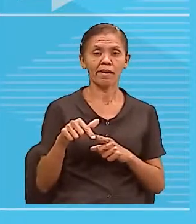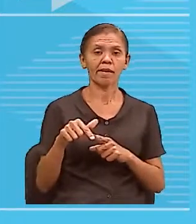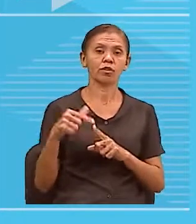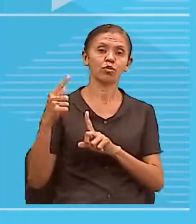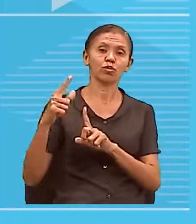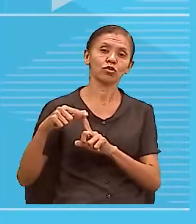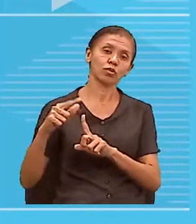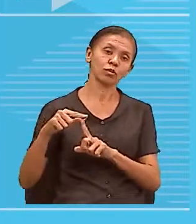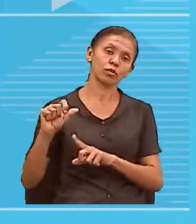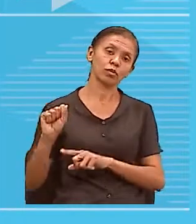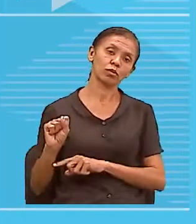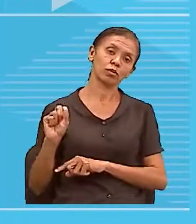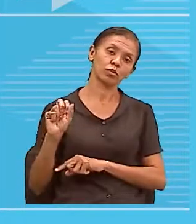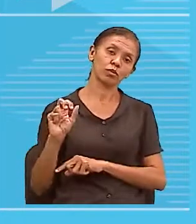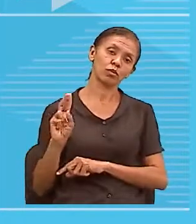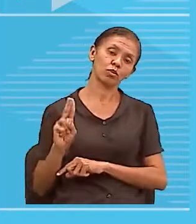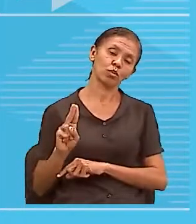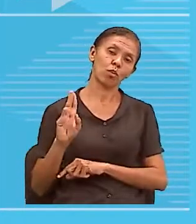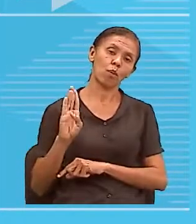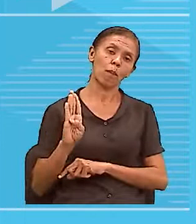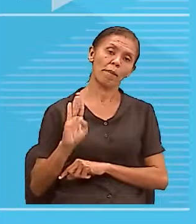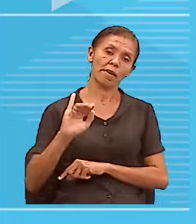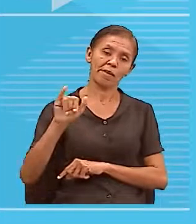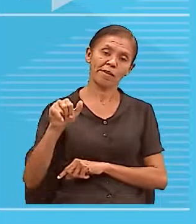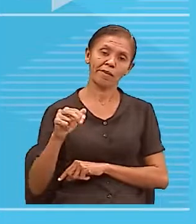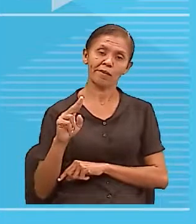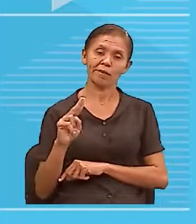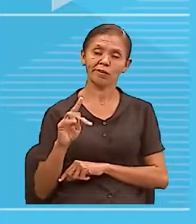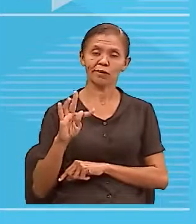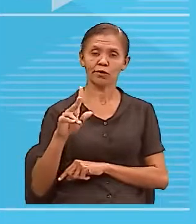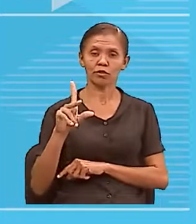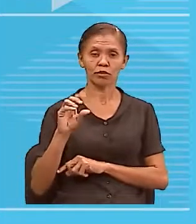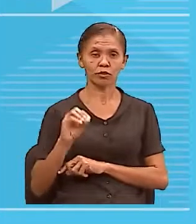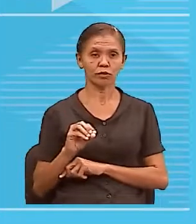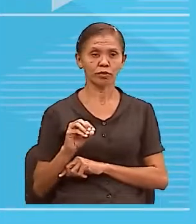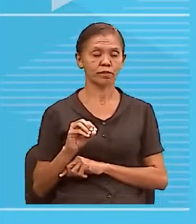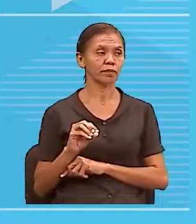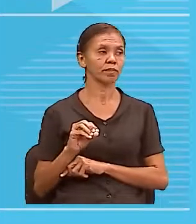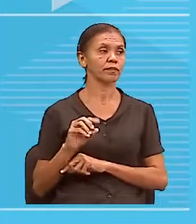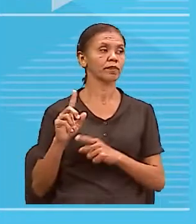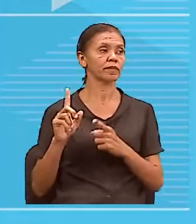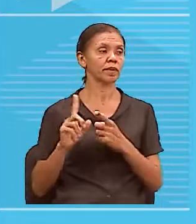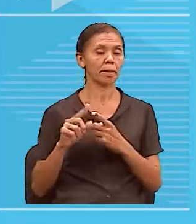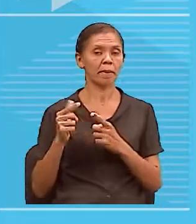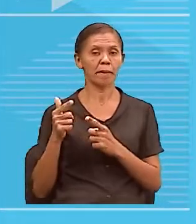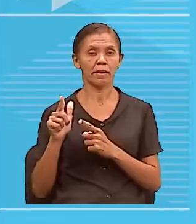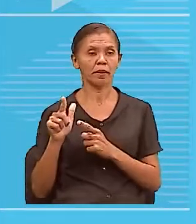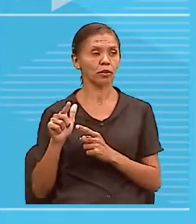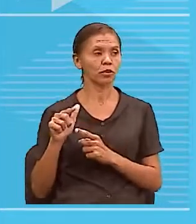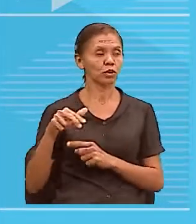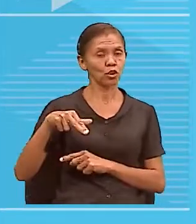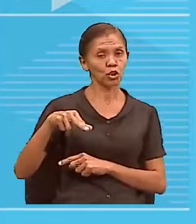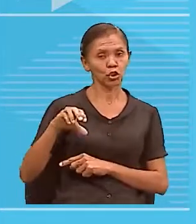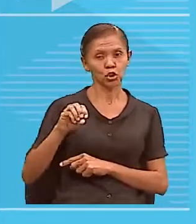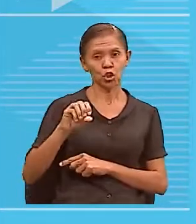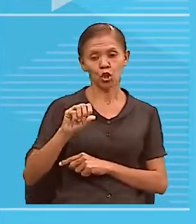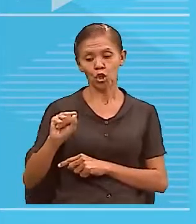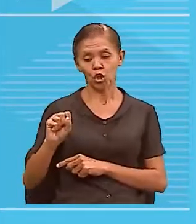é a mesma coisa vale para u nos outros hablemos